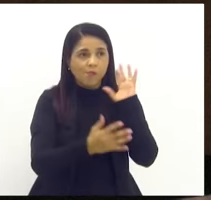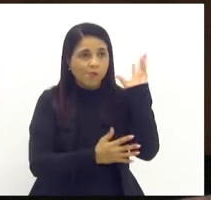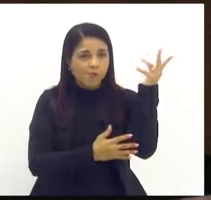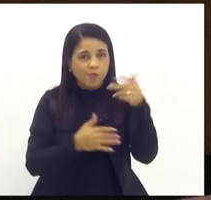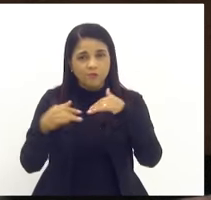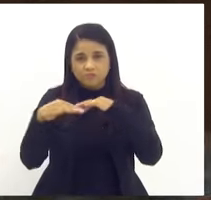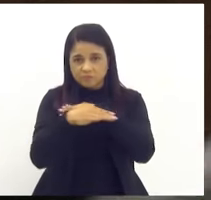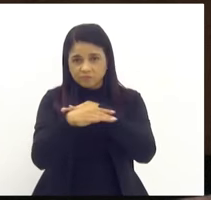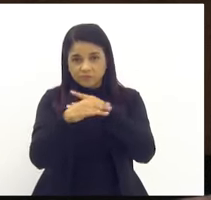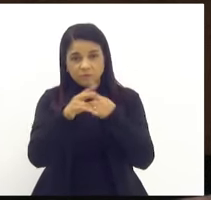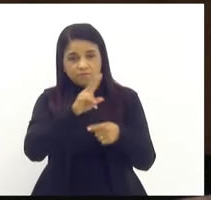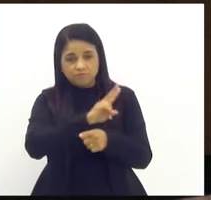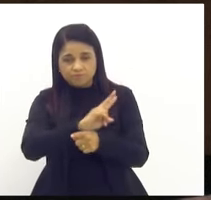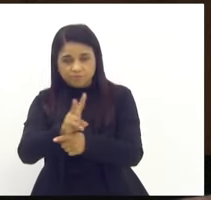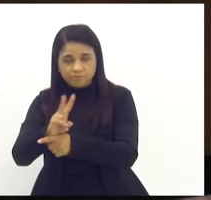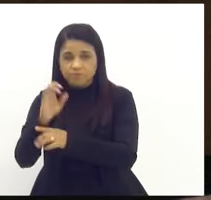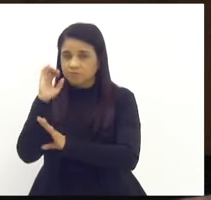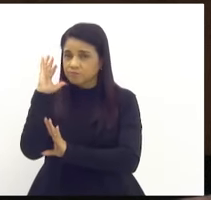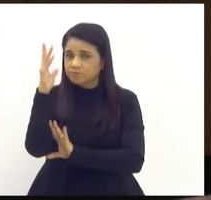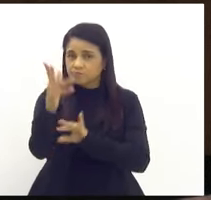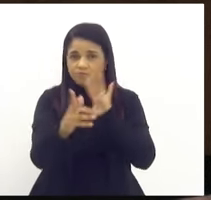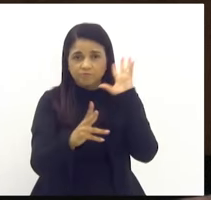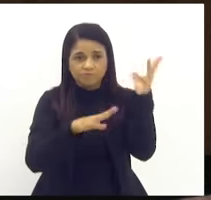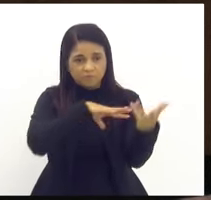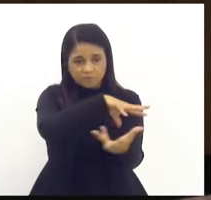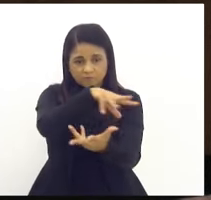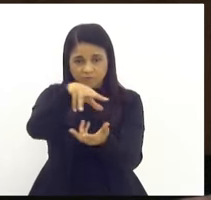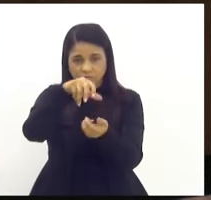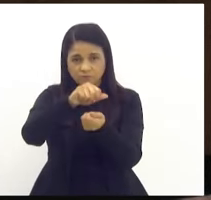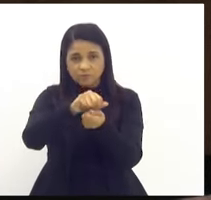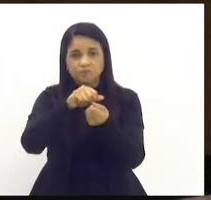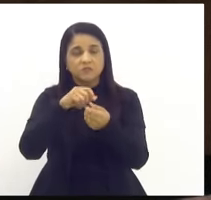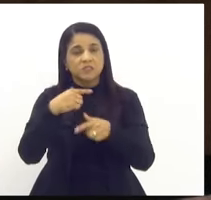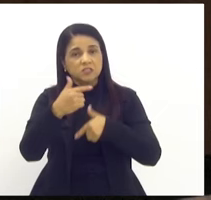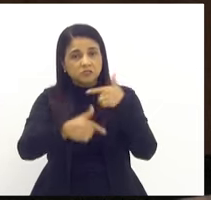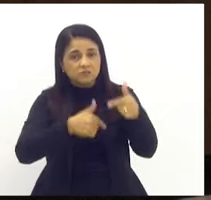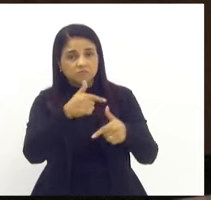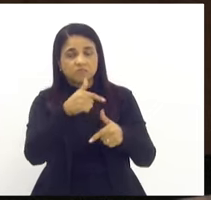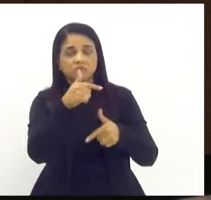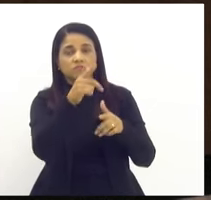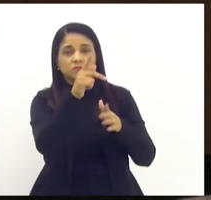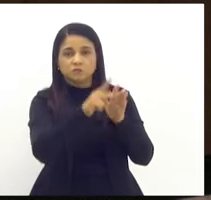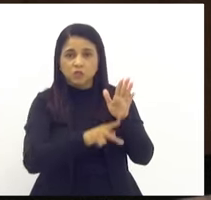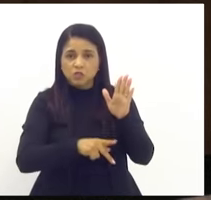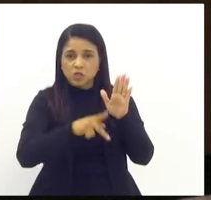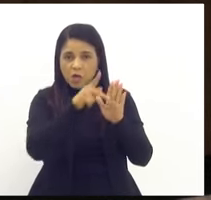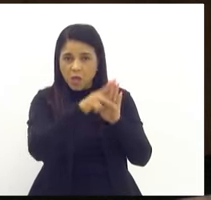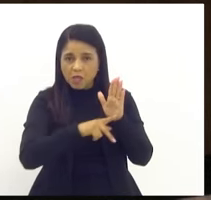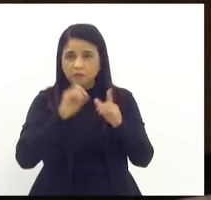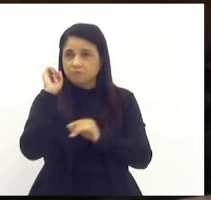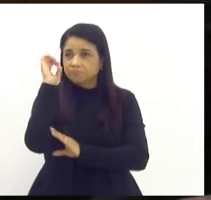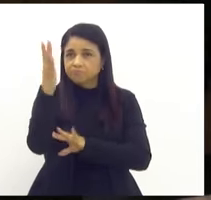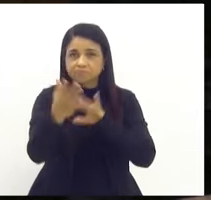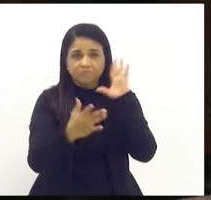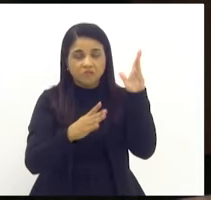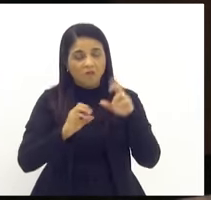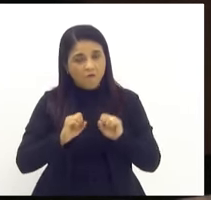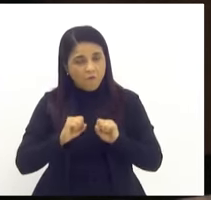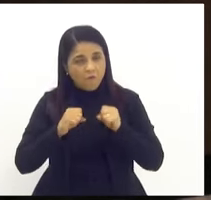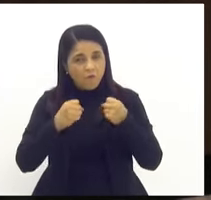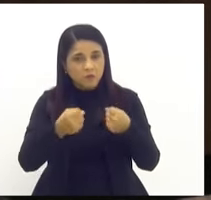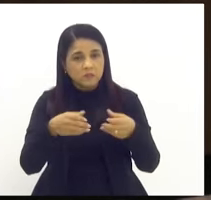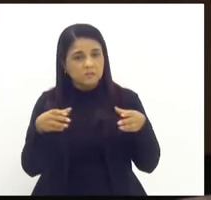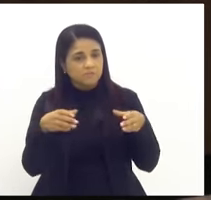preservar e proteger o meio ambiente desenvolver os projetos ambientais fortalecer as ações comunitárias